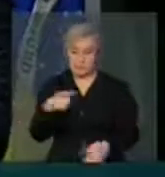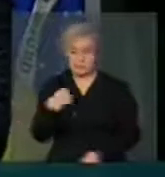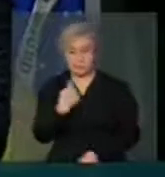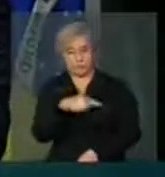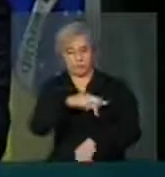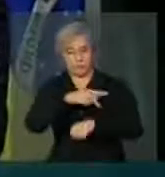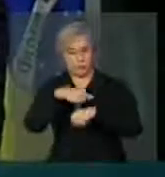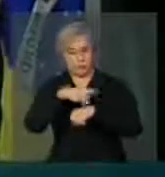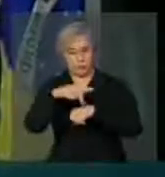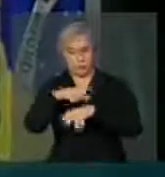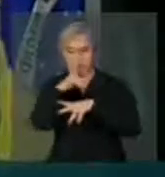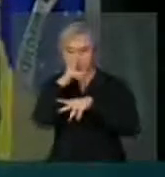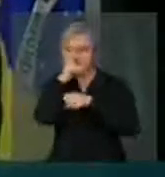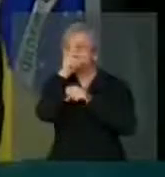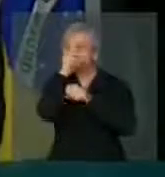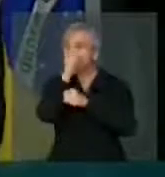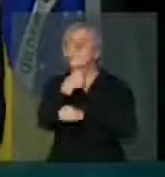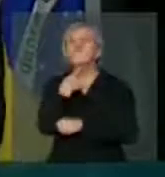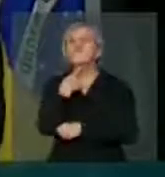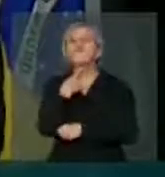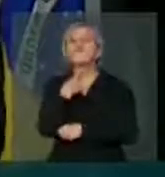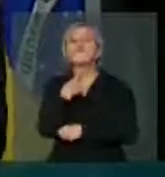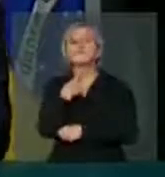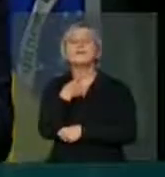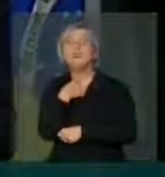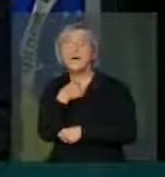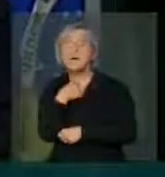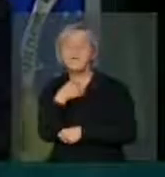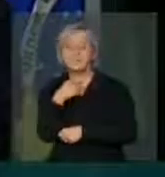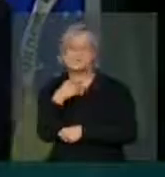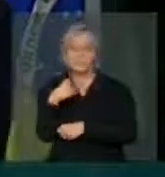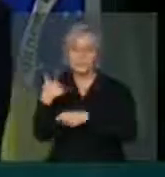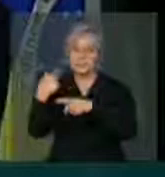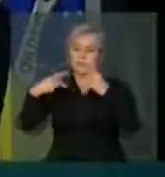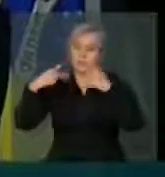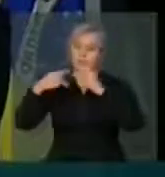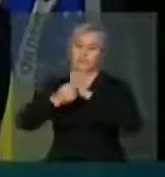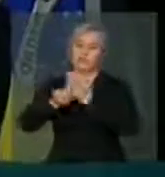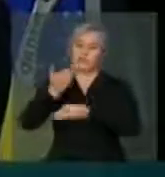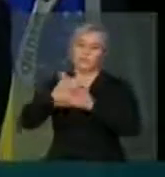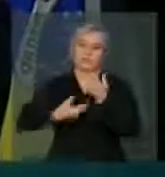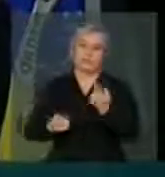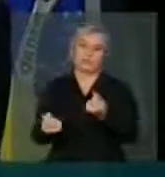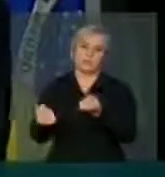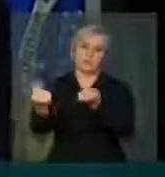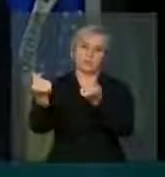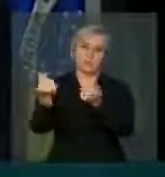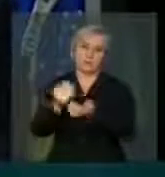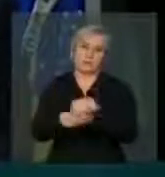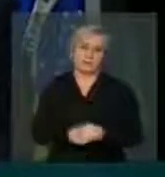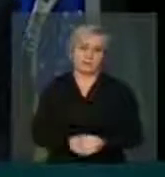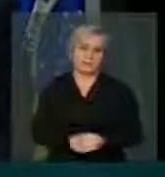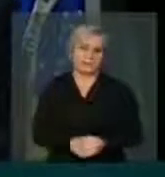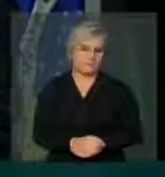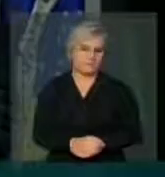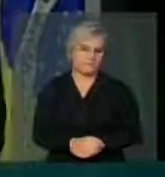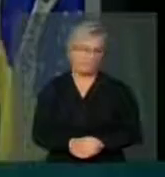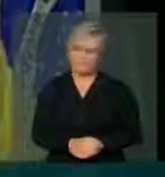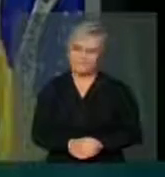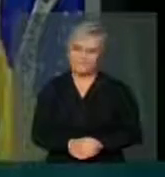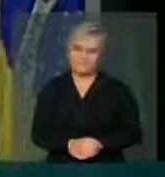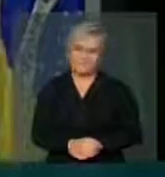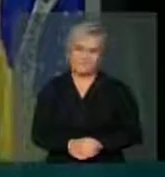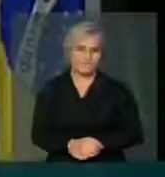uma poderosa vontade popular de encerrar o atual ciclo econômico e político. Ah,